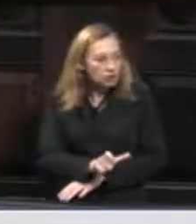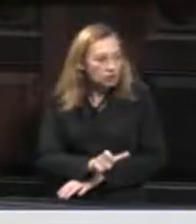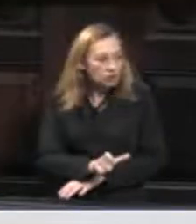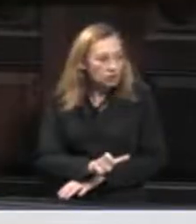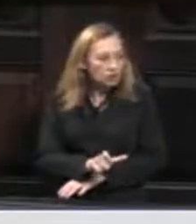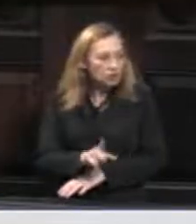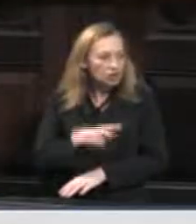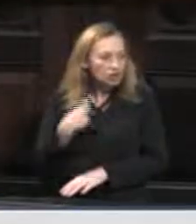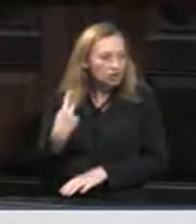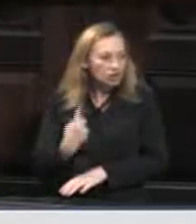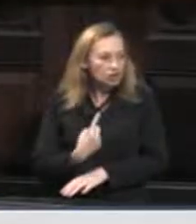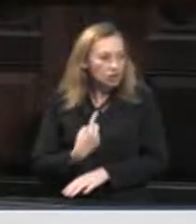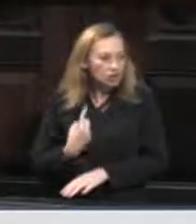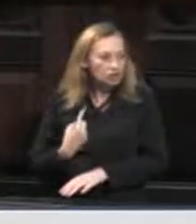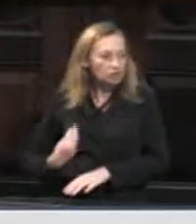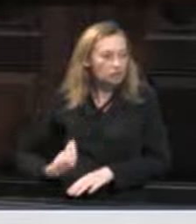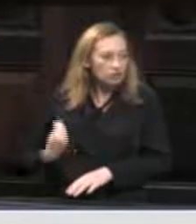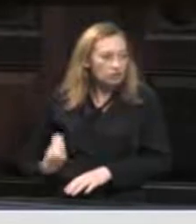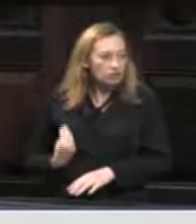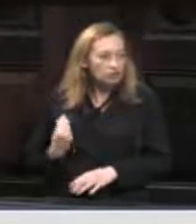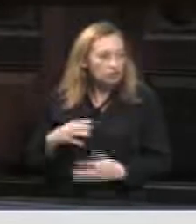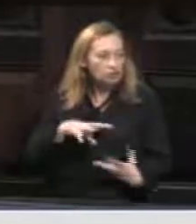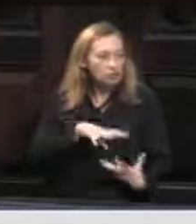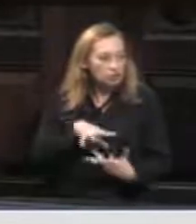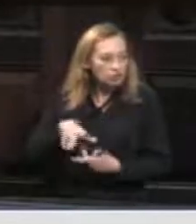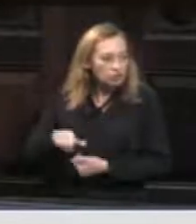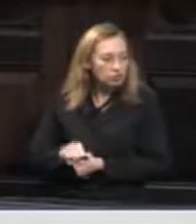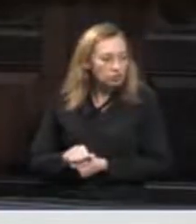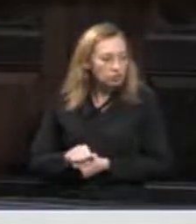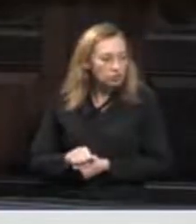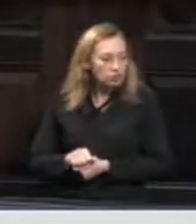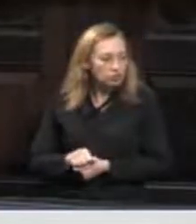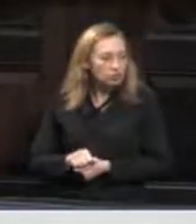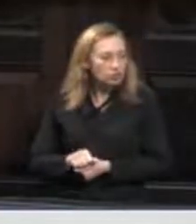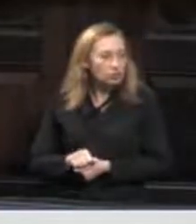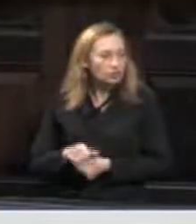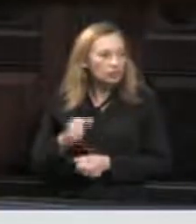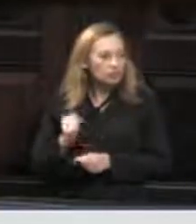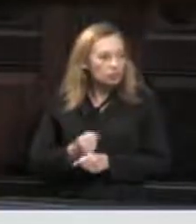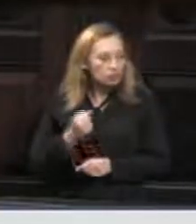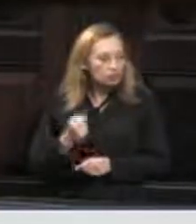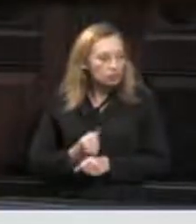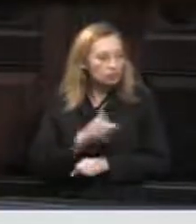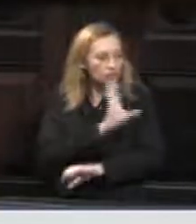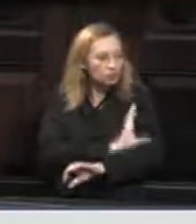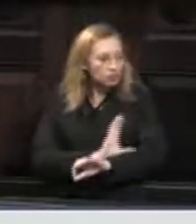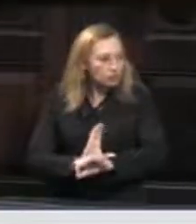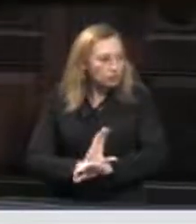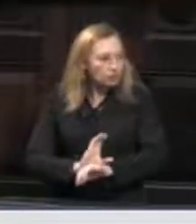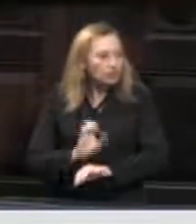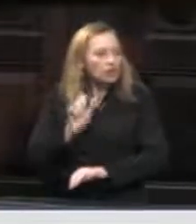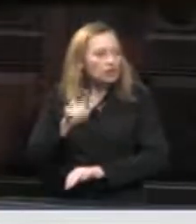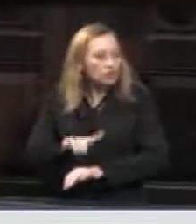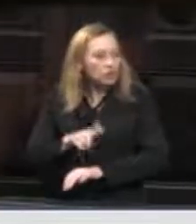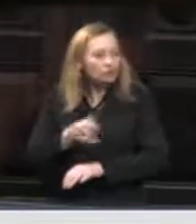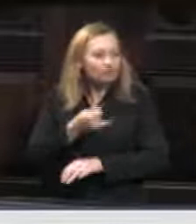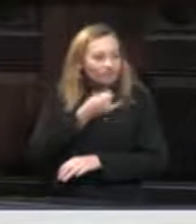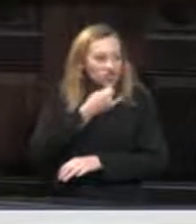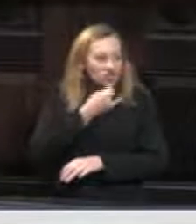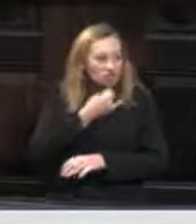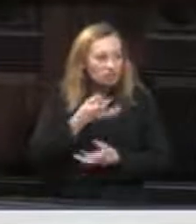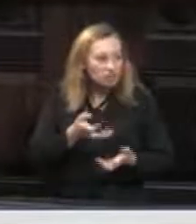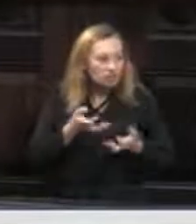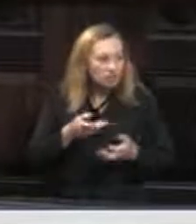o que marcamos nessa terra, passa prioritariamente pela nossa construção cultural. E aí é com muita tristeza que eu